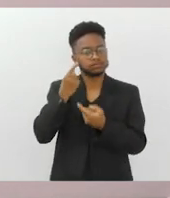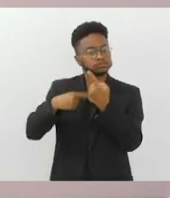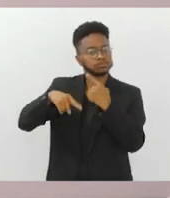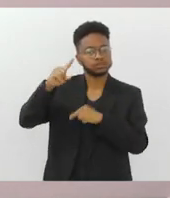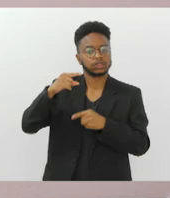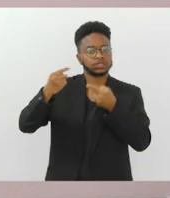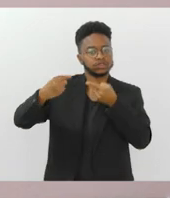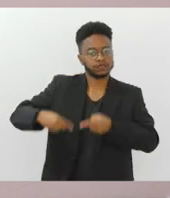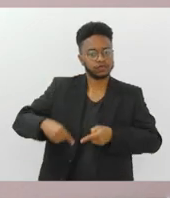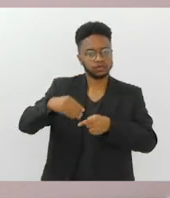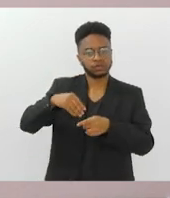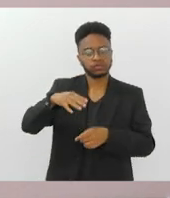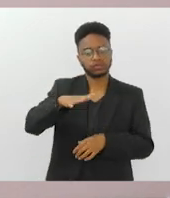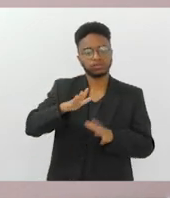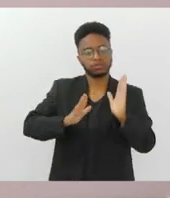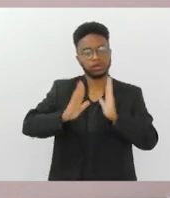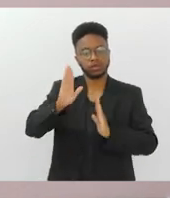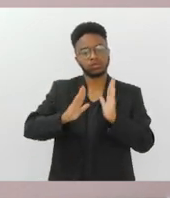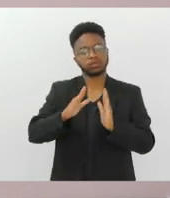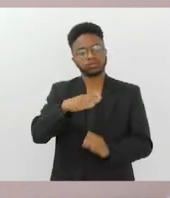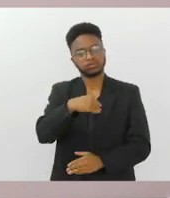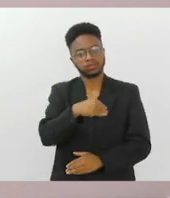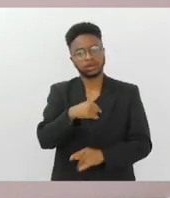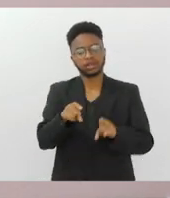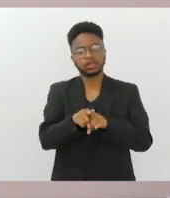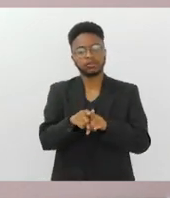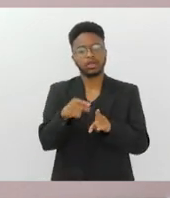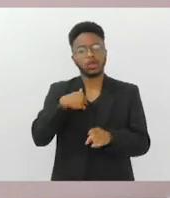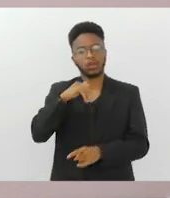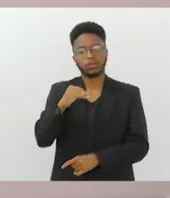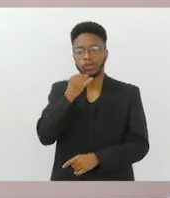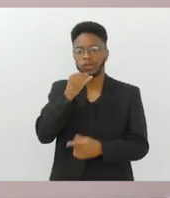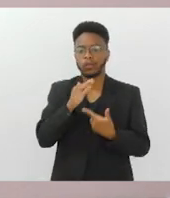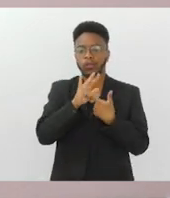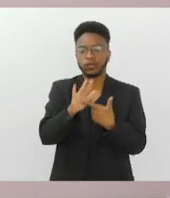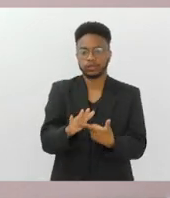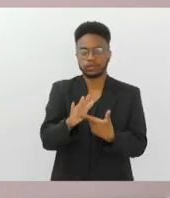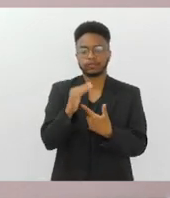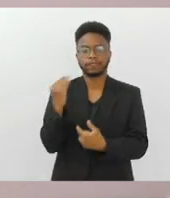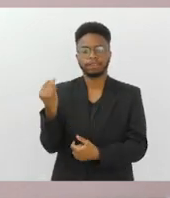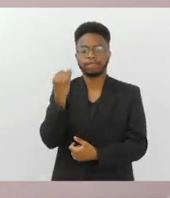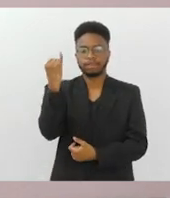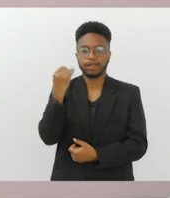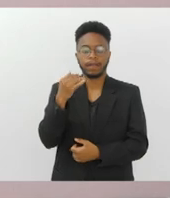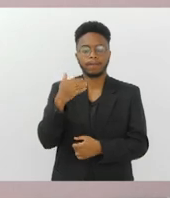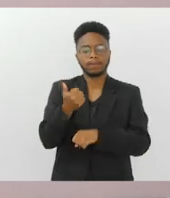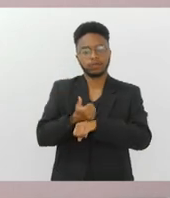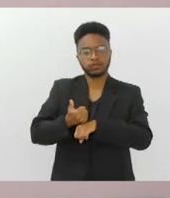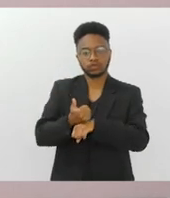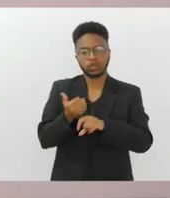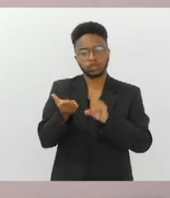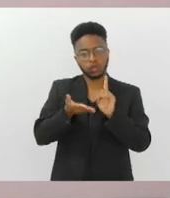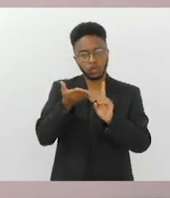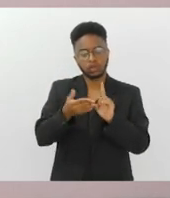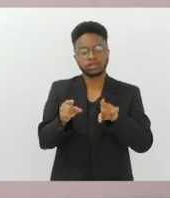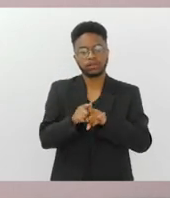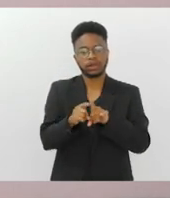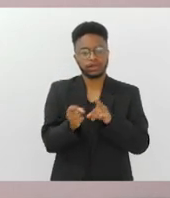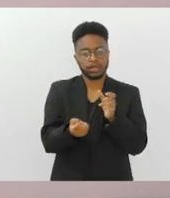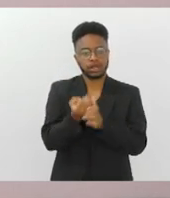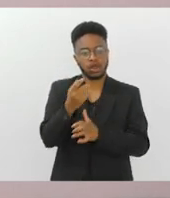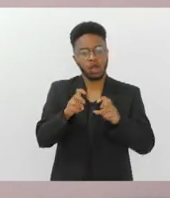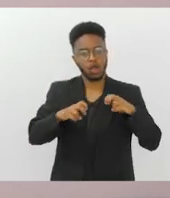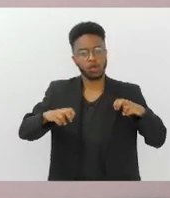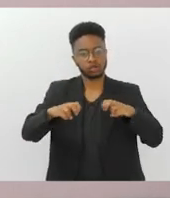à amamentação. Aproveito para destacar aqui a importância das profissionais doulas e a realização das rodas de gestantes